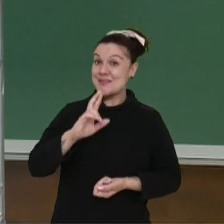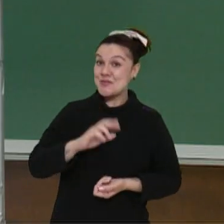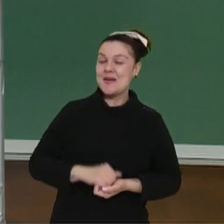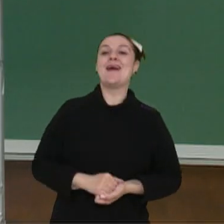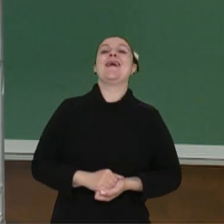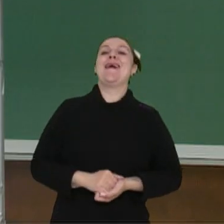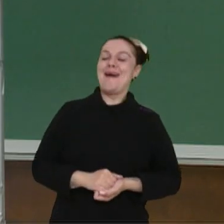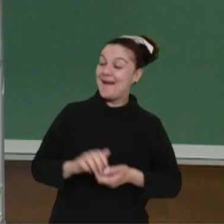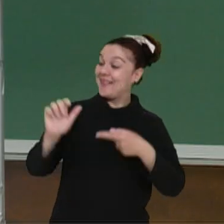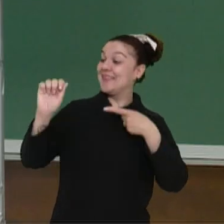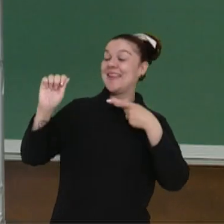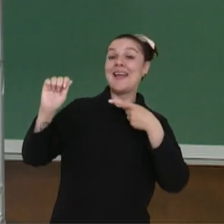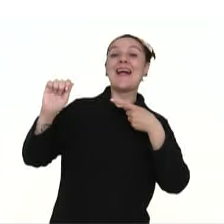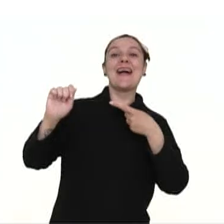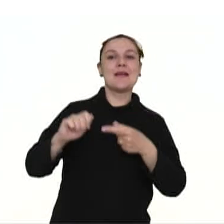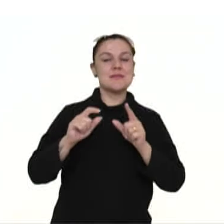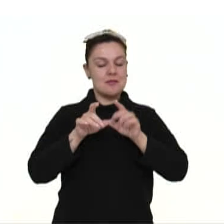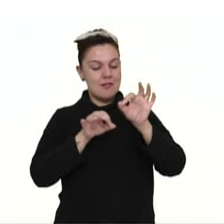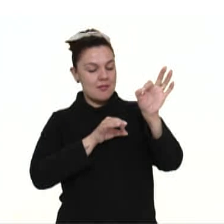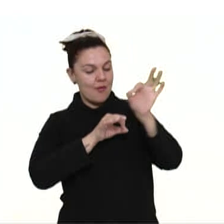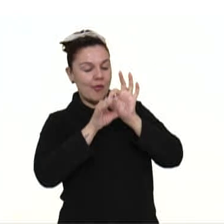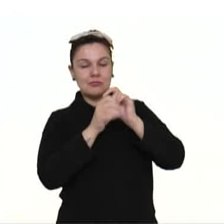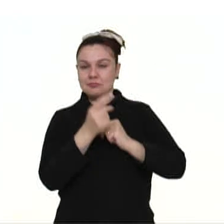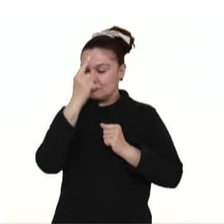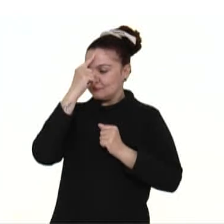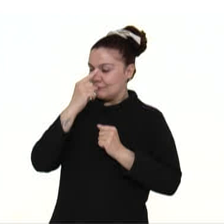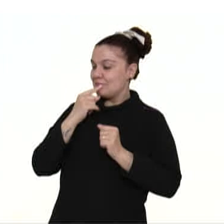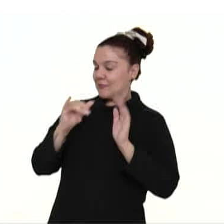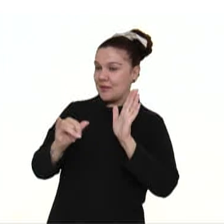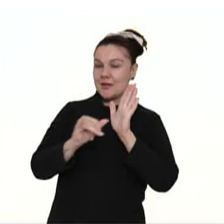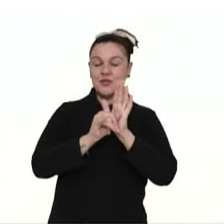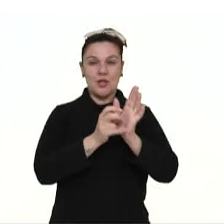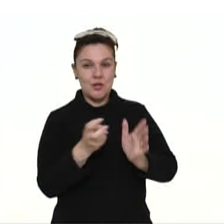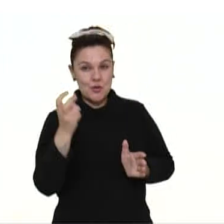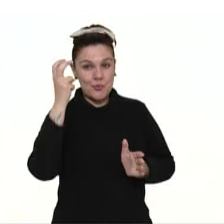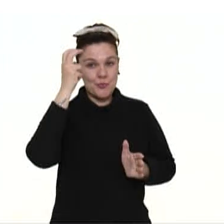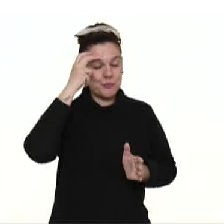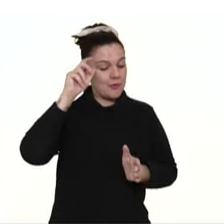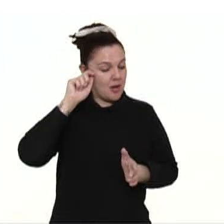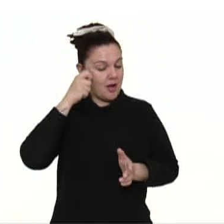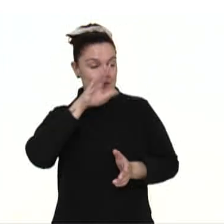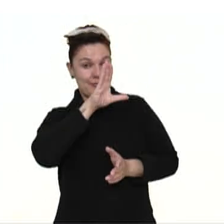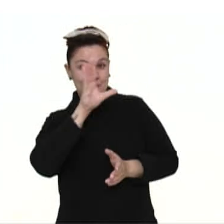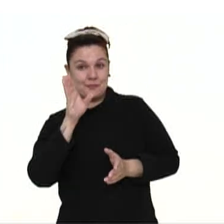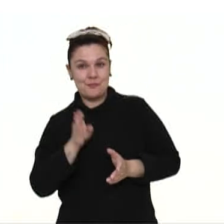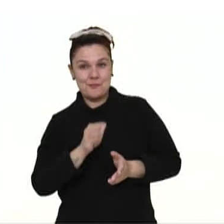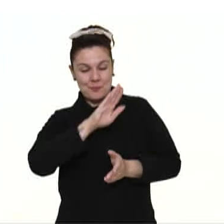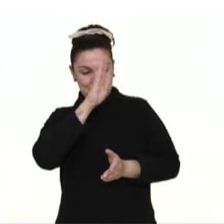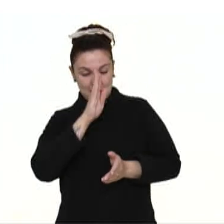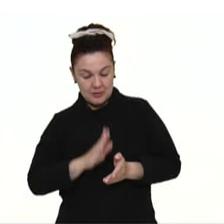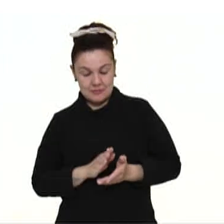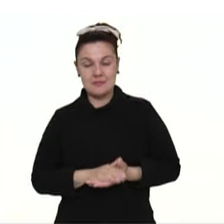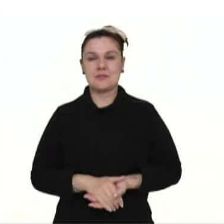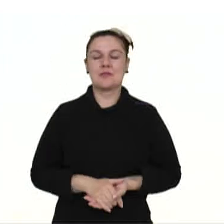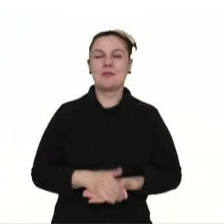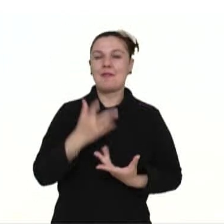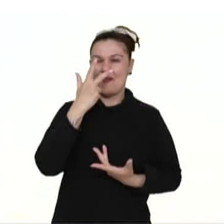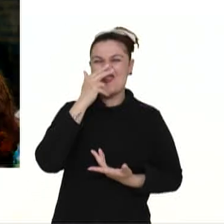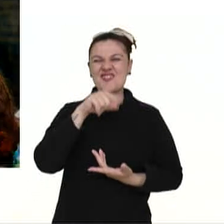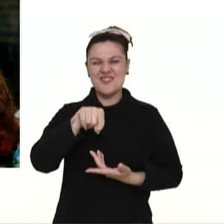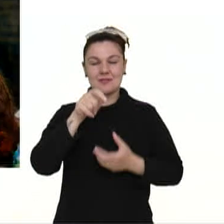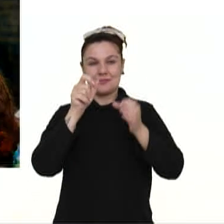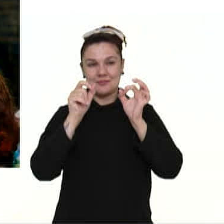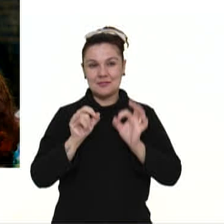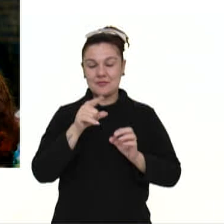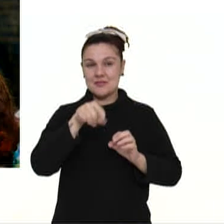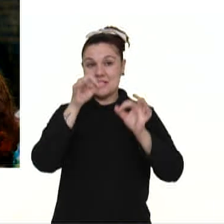Resposta letra A, a formação de uma identidade cultural afro-brasileira. É isso aí, aposto que vocês todos